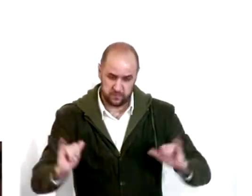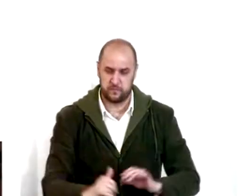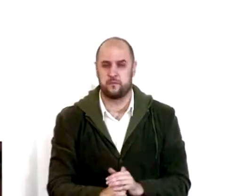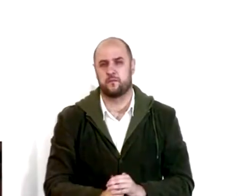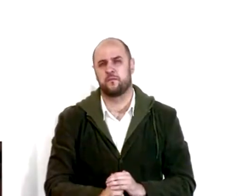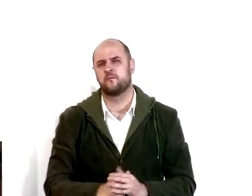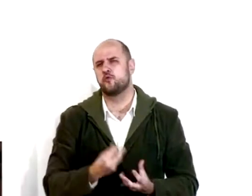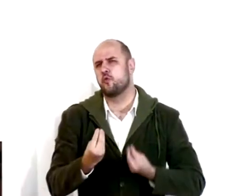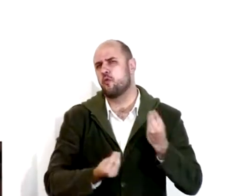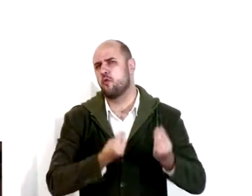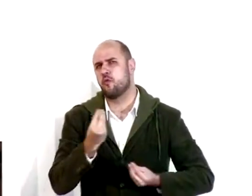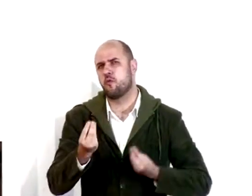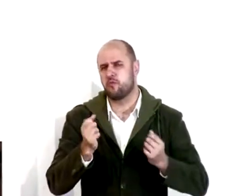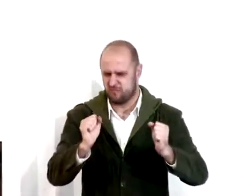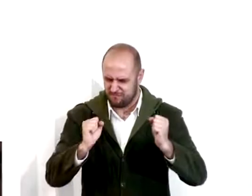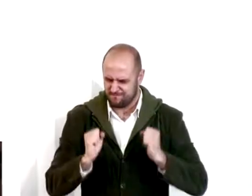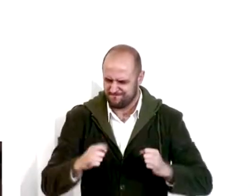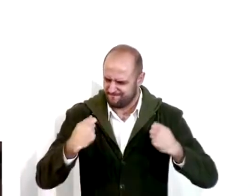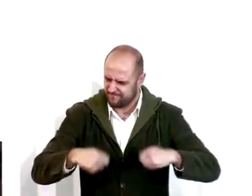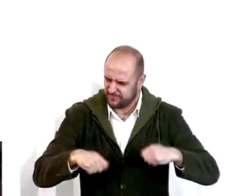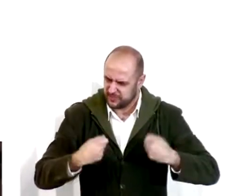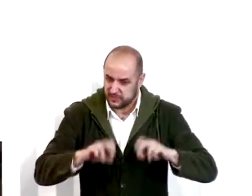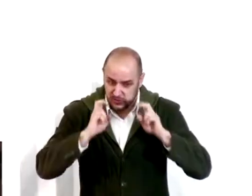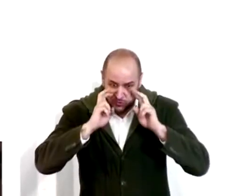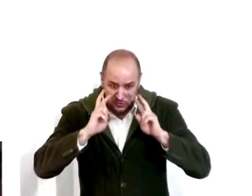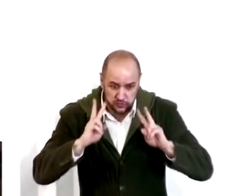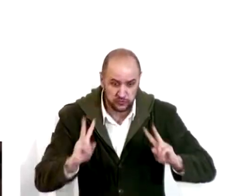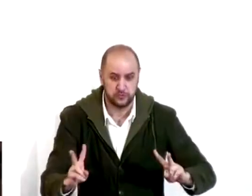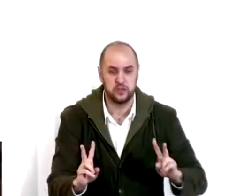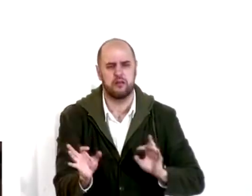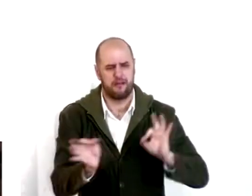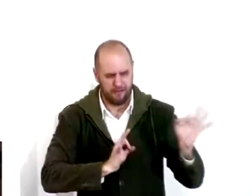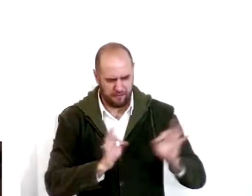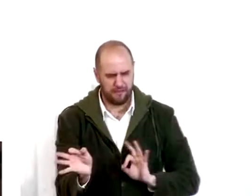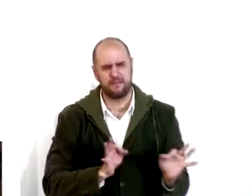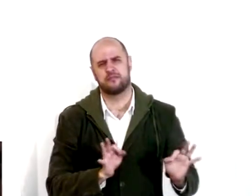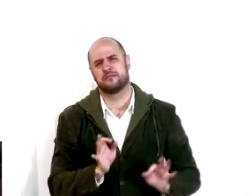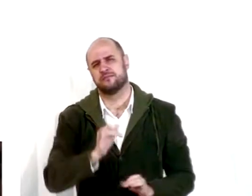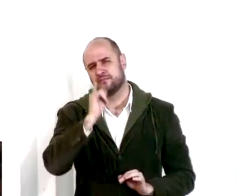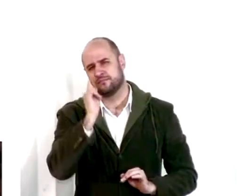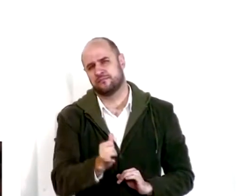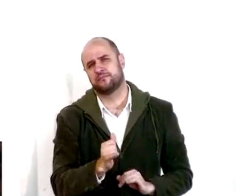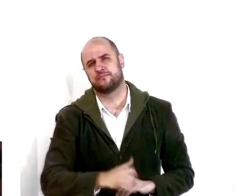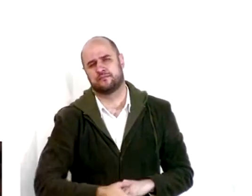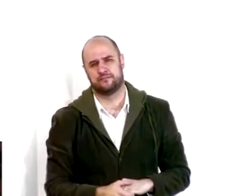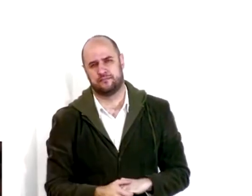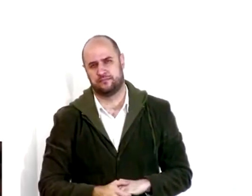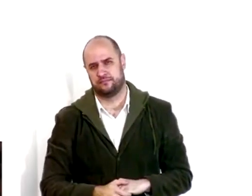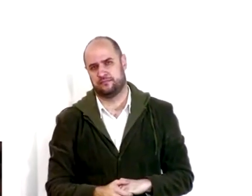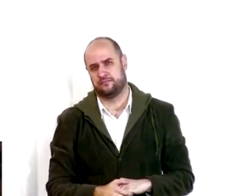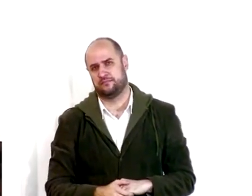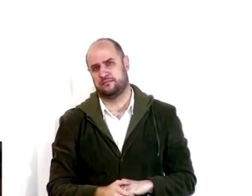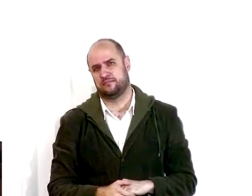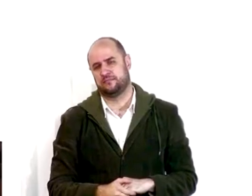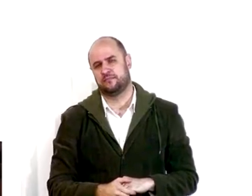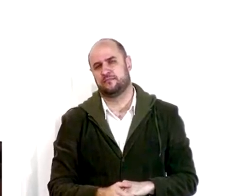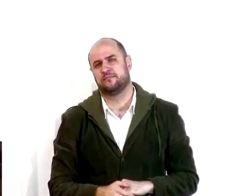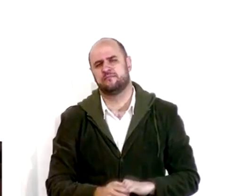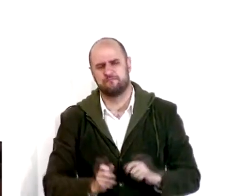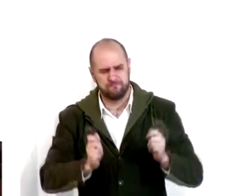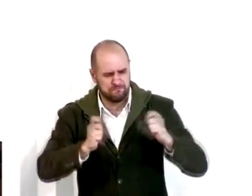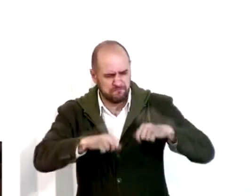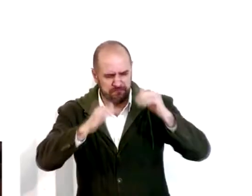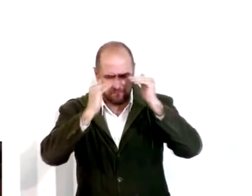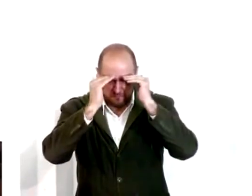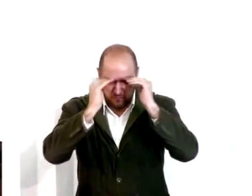as nossas autoridades precisam ouvir essas repreensões e advertências, para que haja